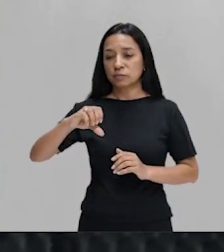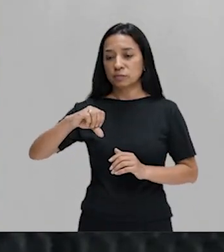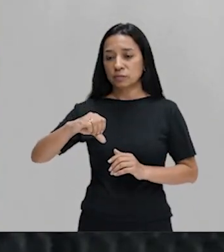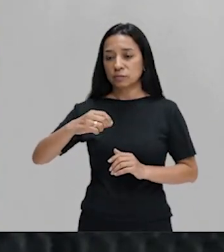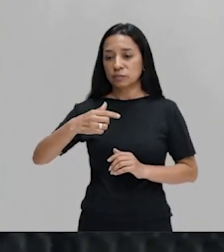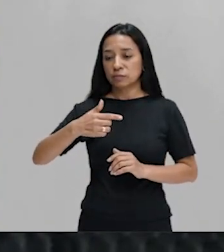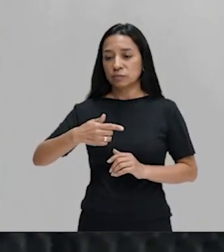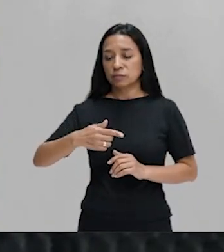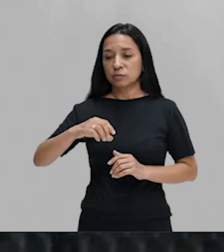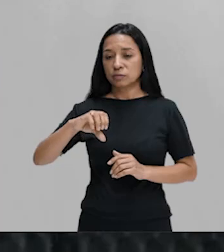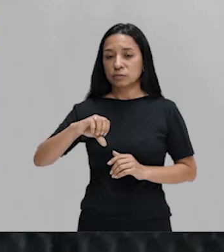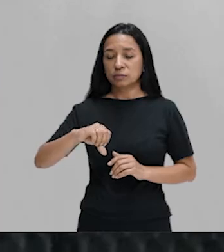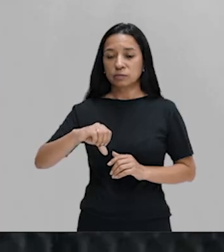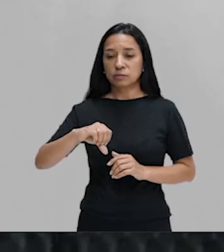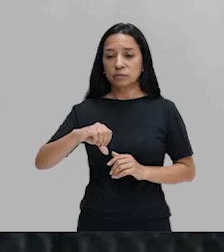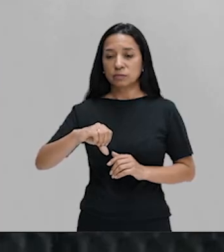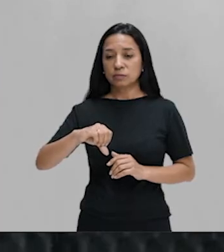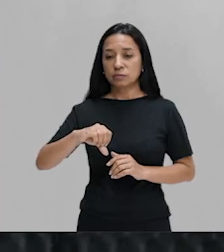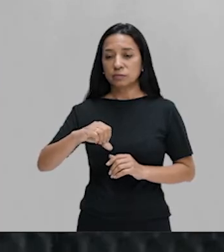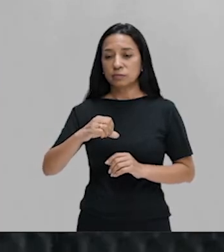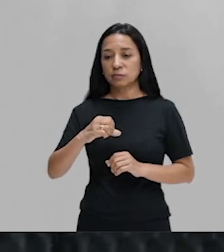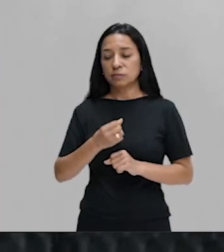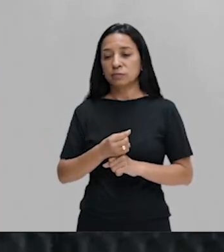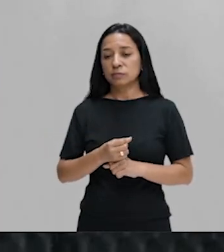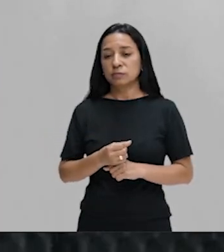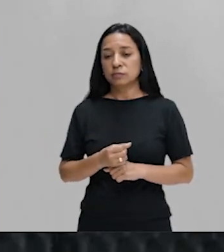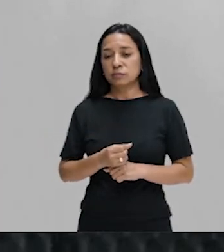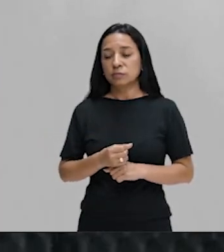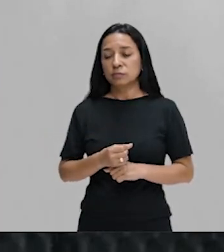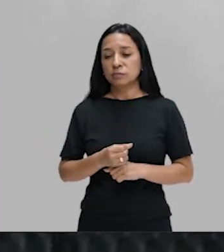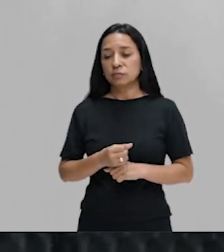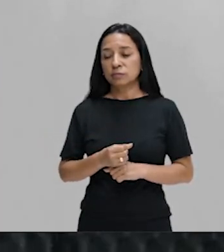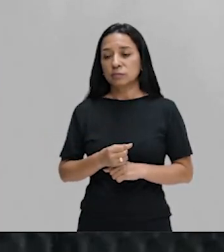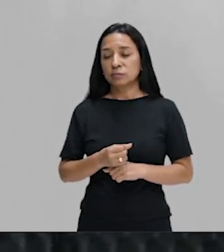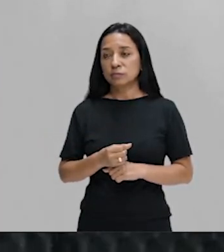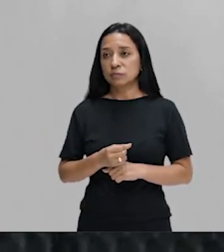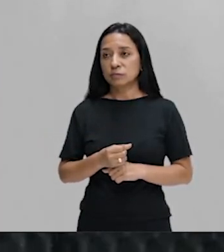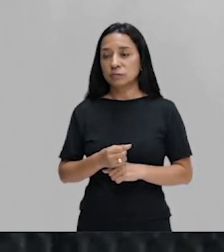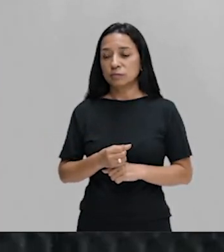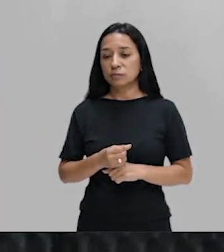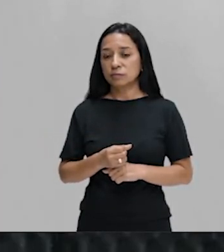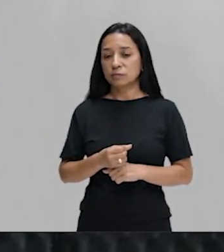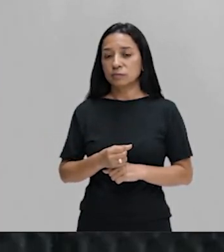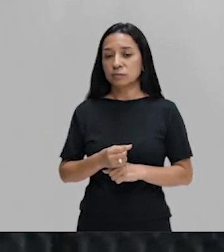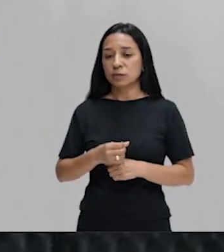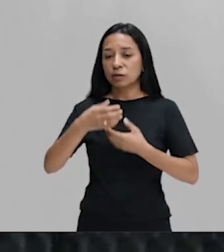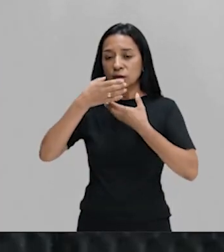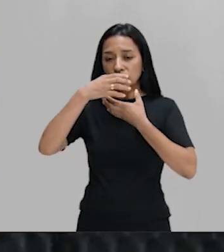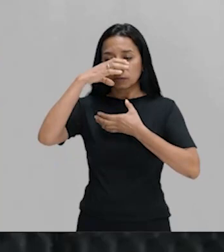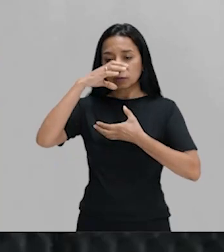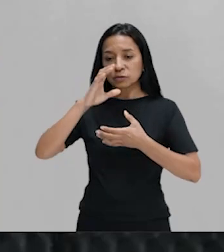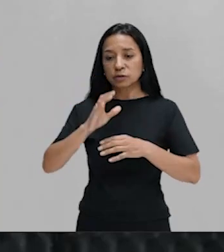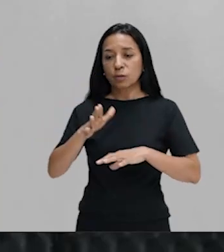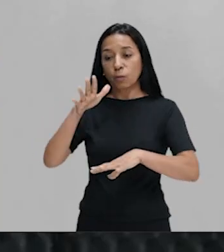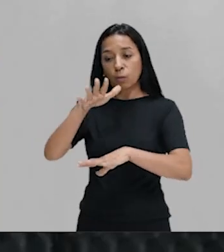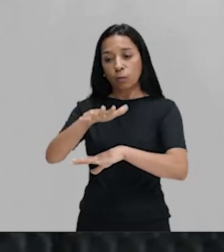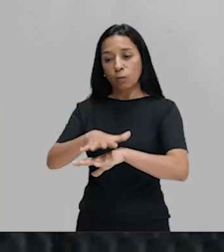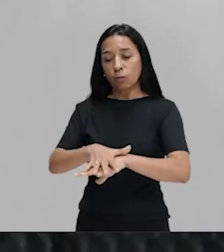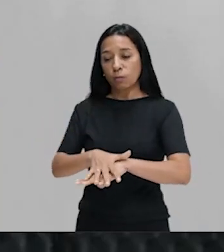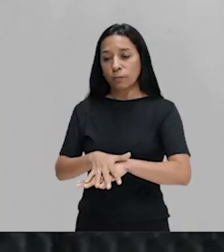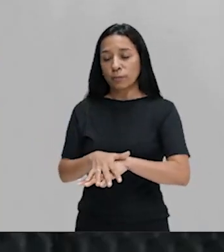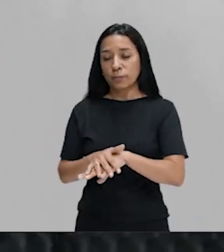1979, no final da década de 70, em 1979, o Afeganistão ele foi inclusive ocupado pelos